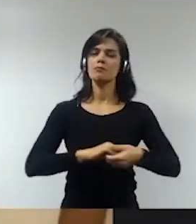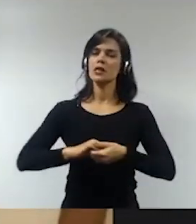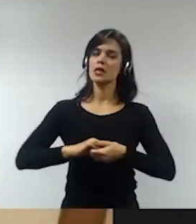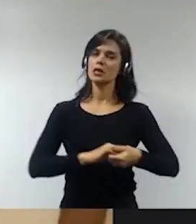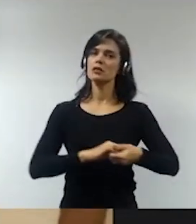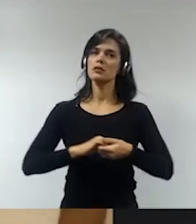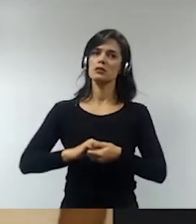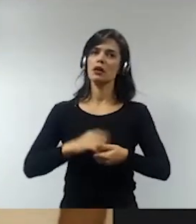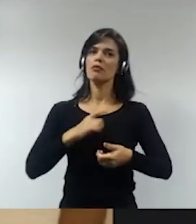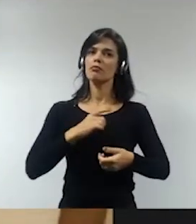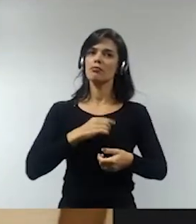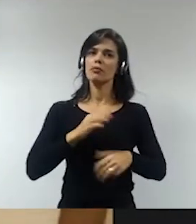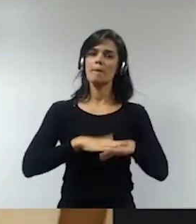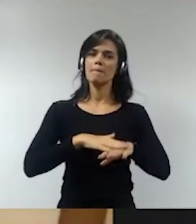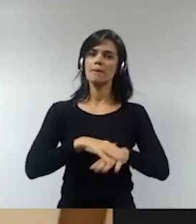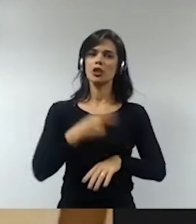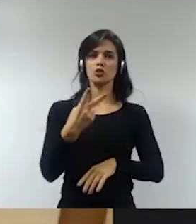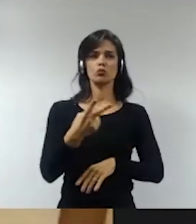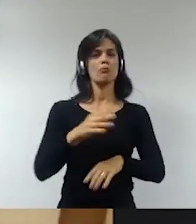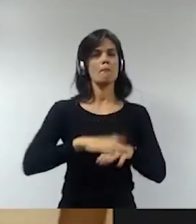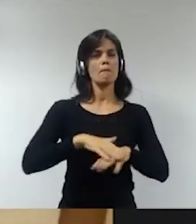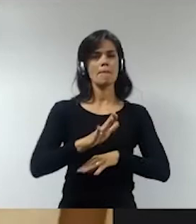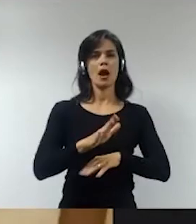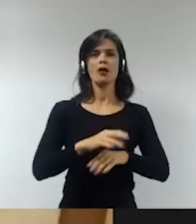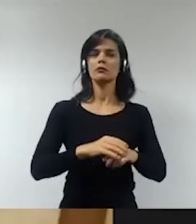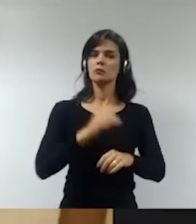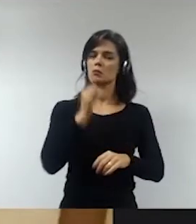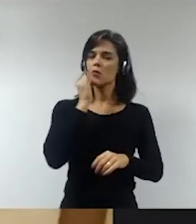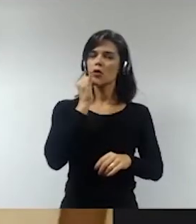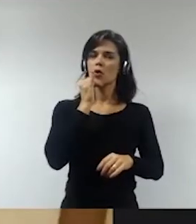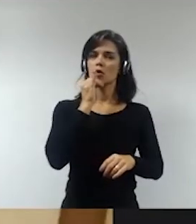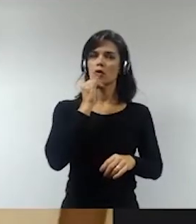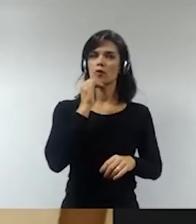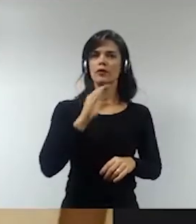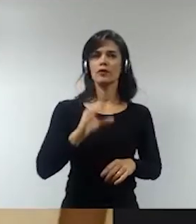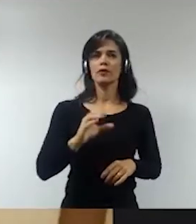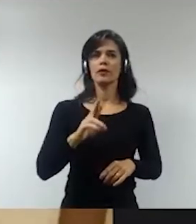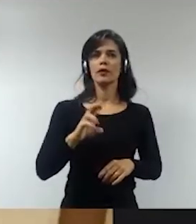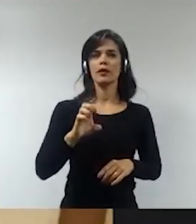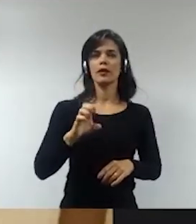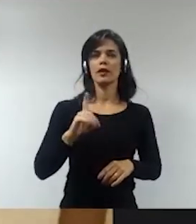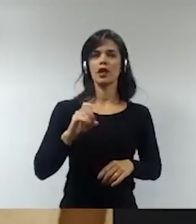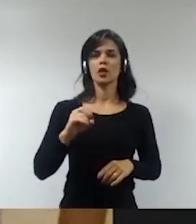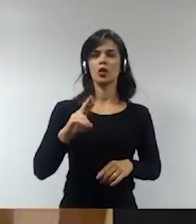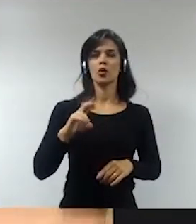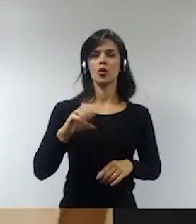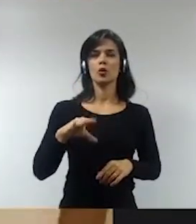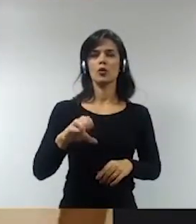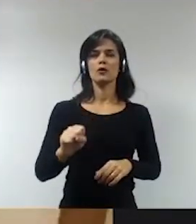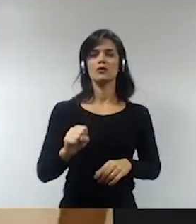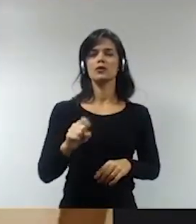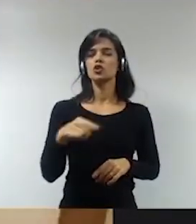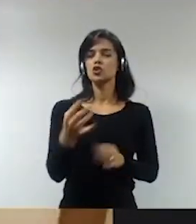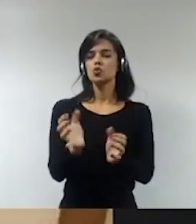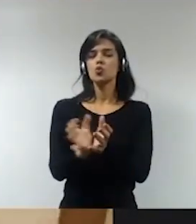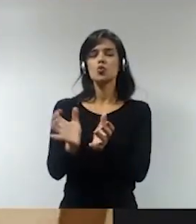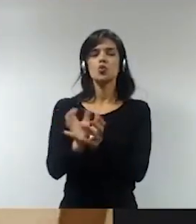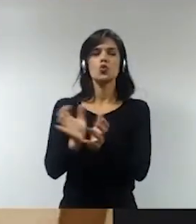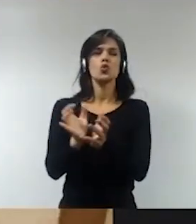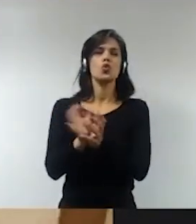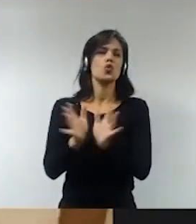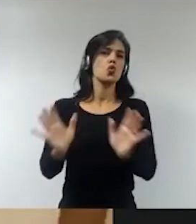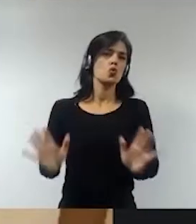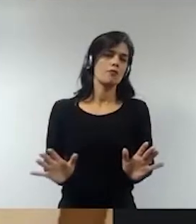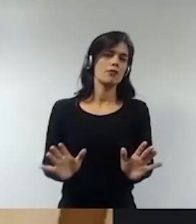vão incluir mais de duas partes, que vão incluir, por exemplo, credores de uma subclasse da classe 3, credor,